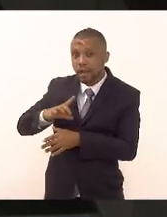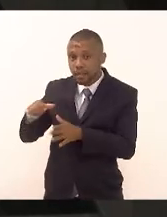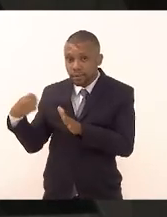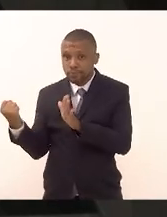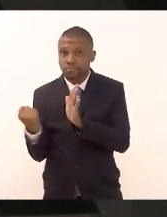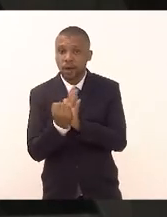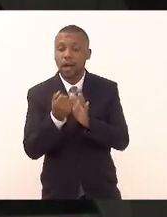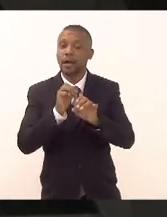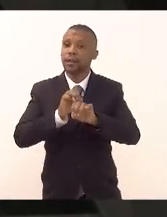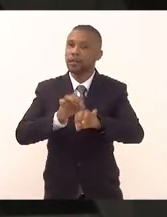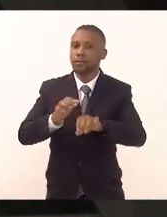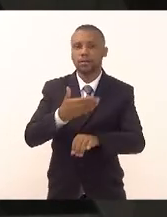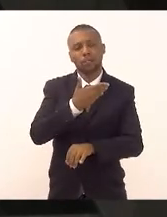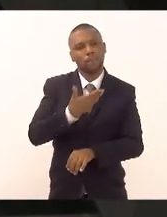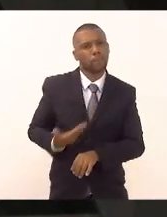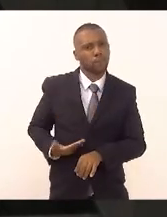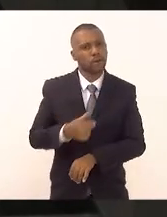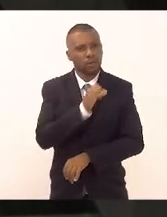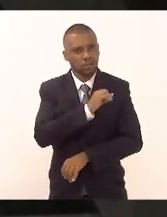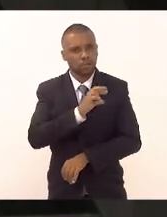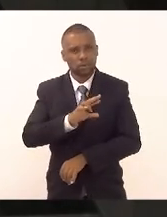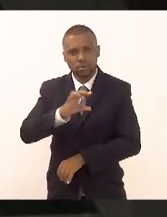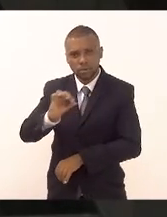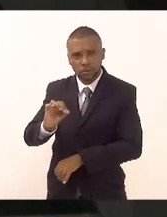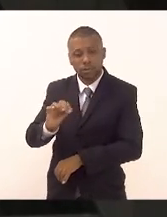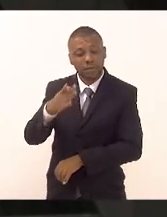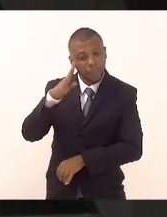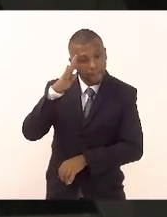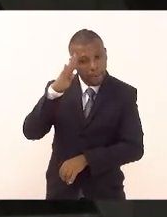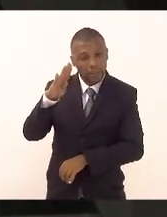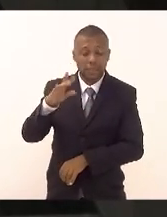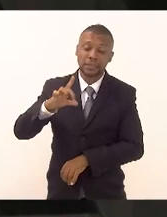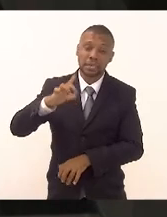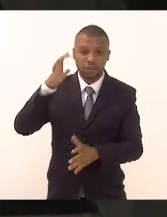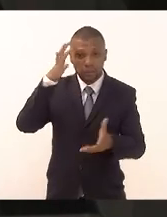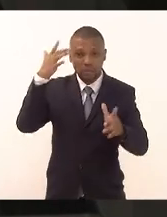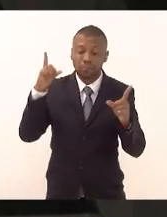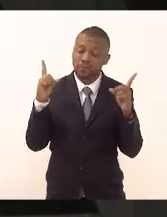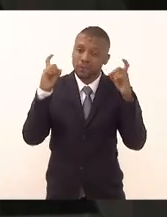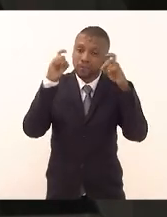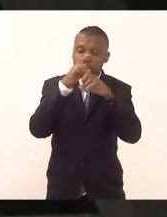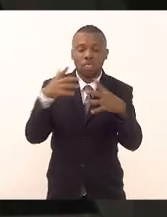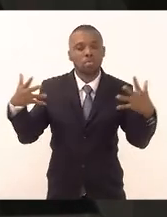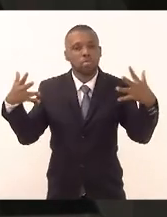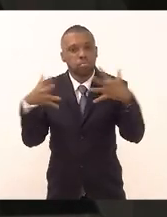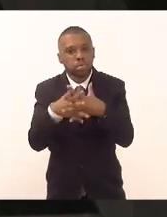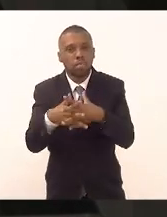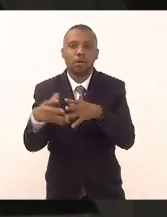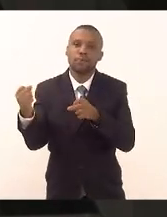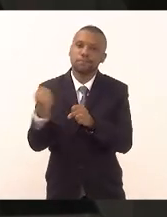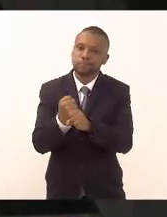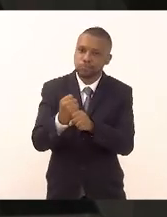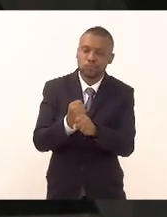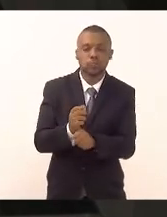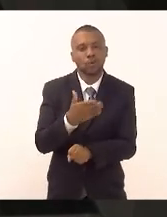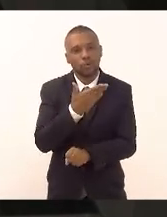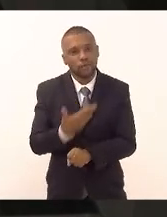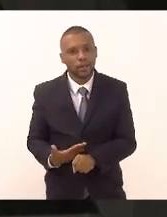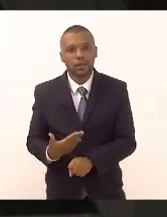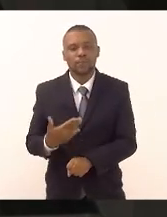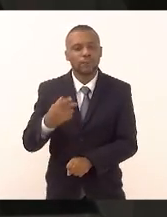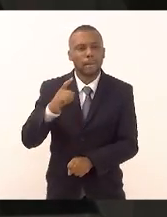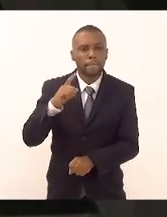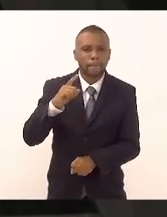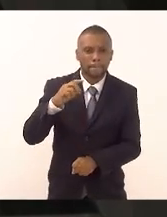pública do Rio de Janeiro, que inclusive vive situações dificílimas nos últimos anos, no governo Pezão, no governo